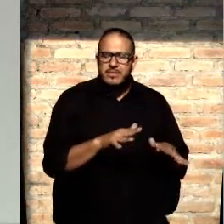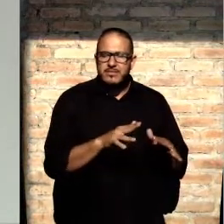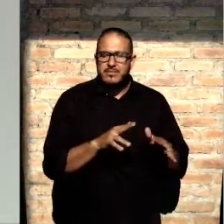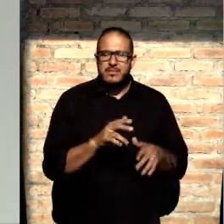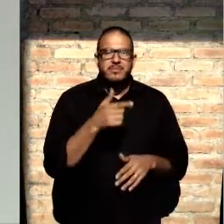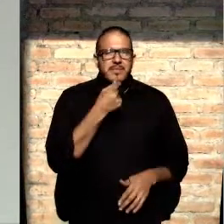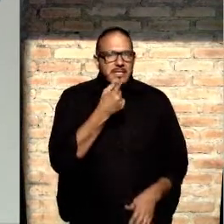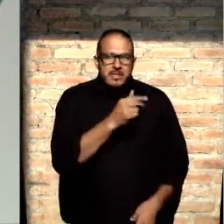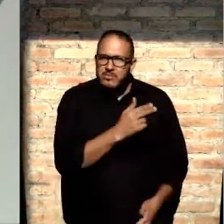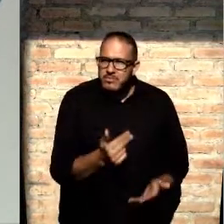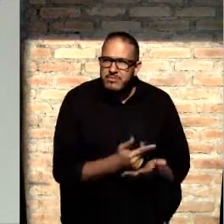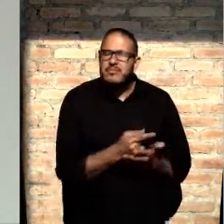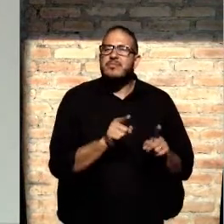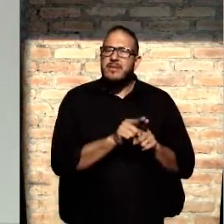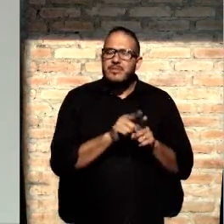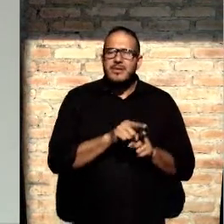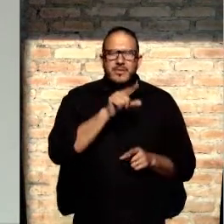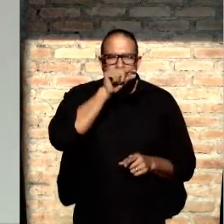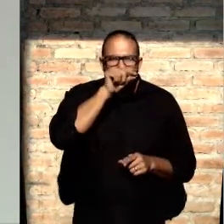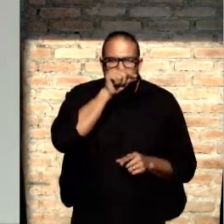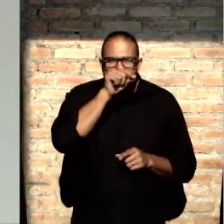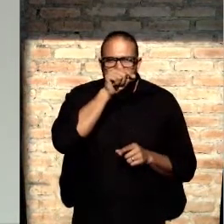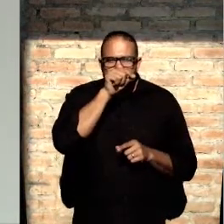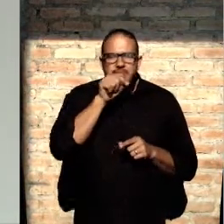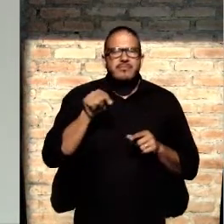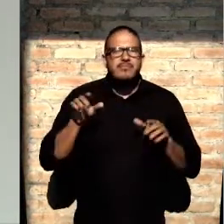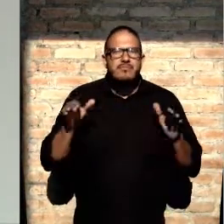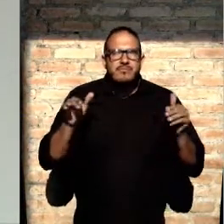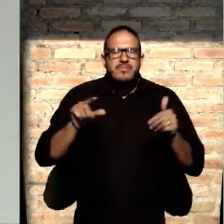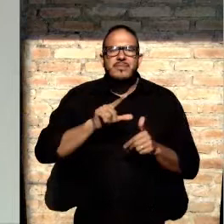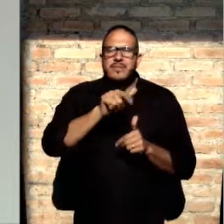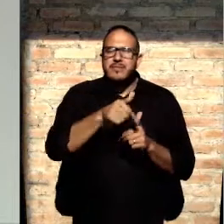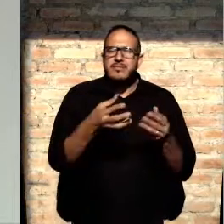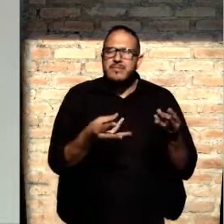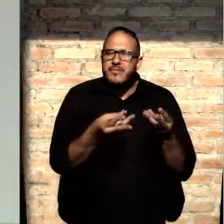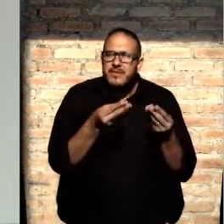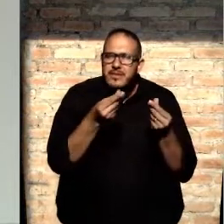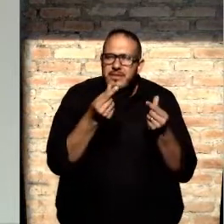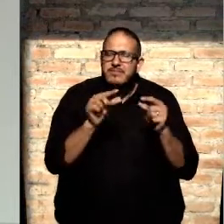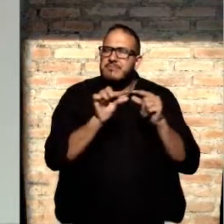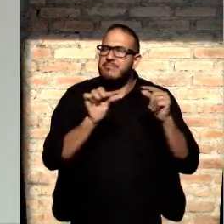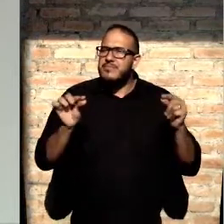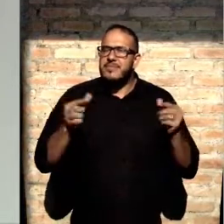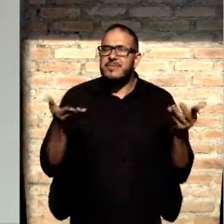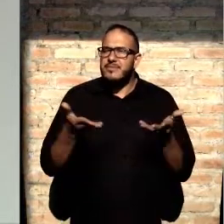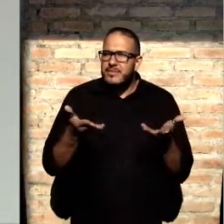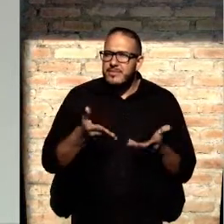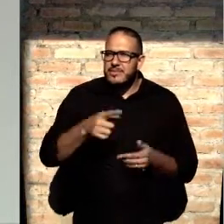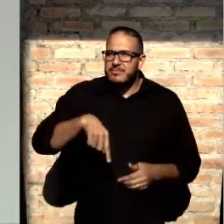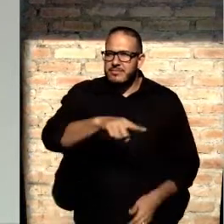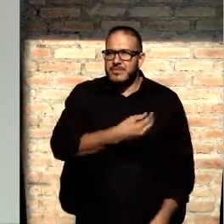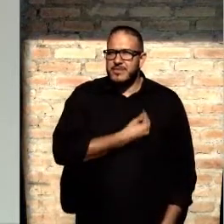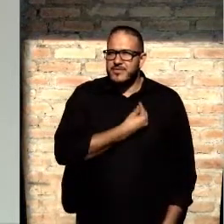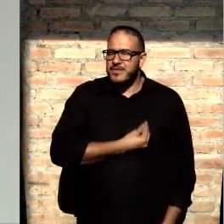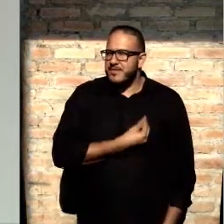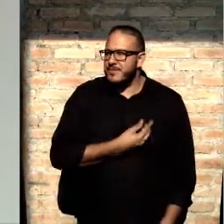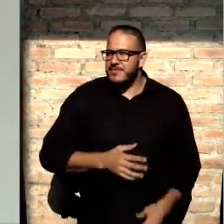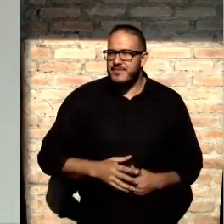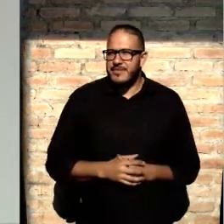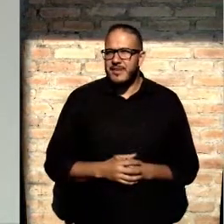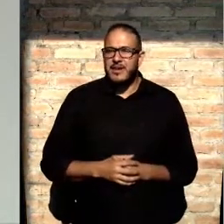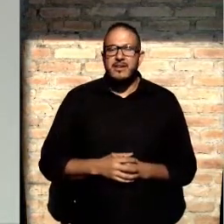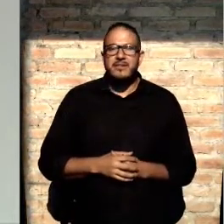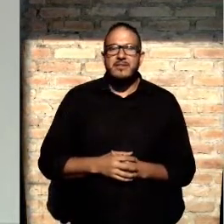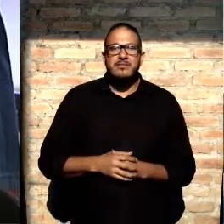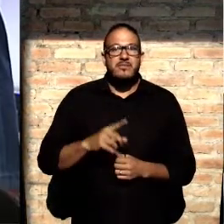pois até o bico de pena mancha o papel para além da finíssima linha de extrema atualidade em que ele vive um